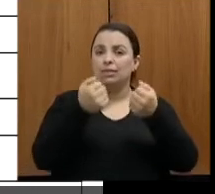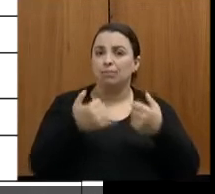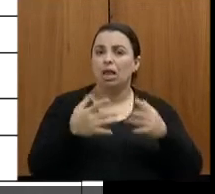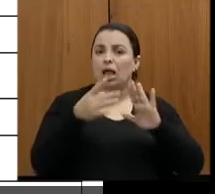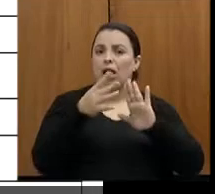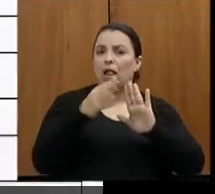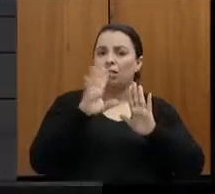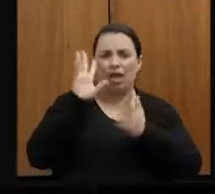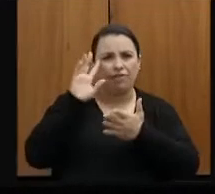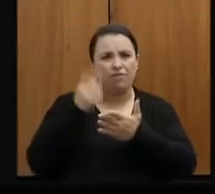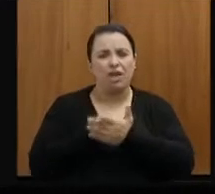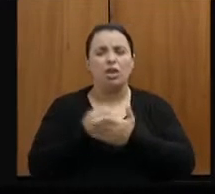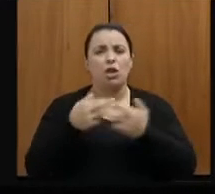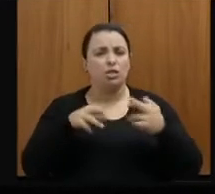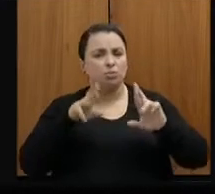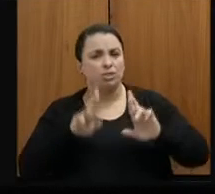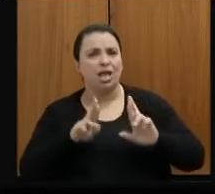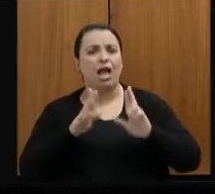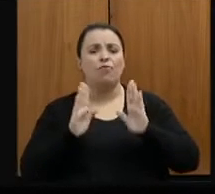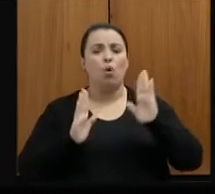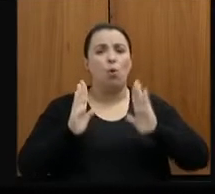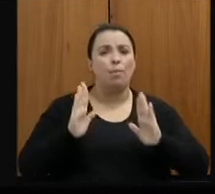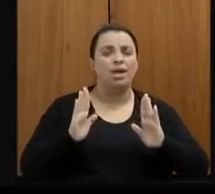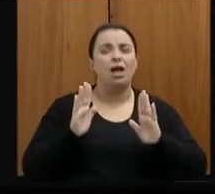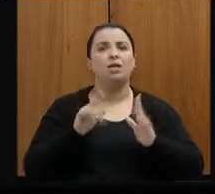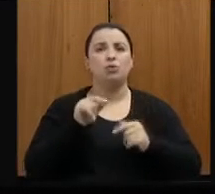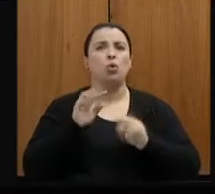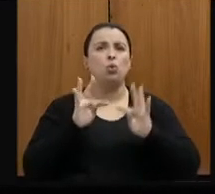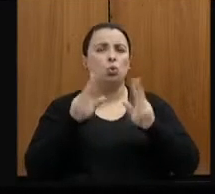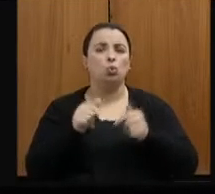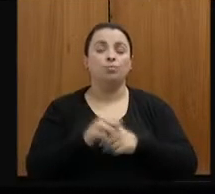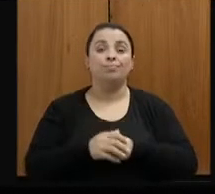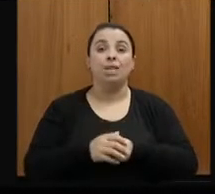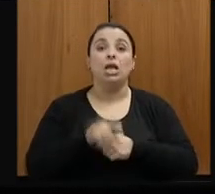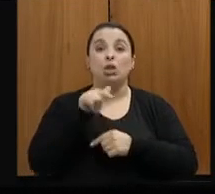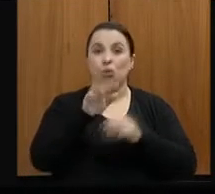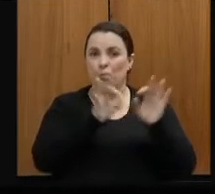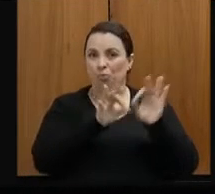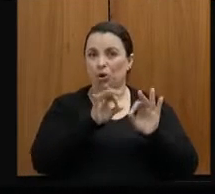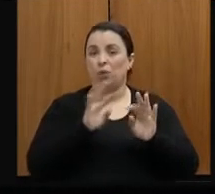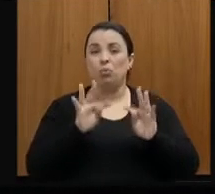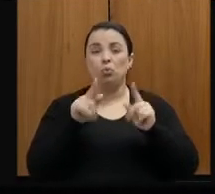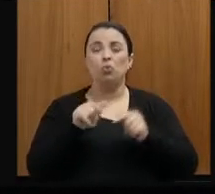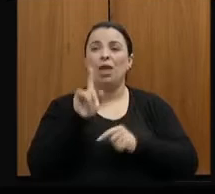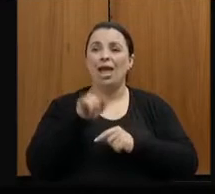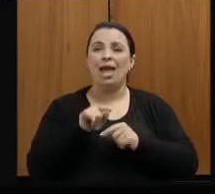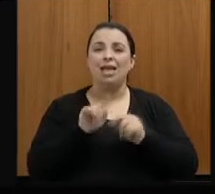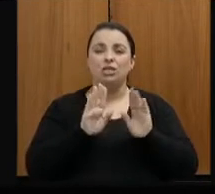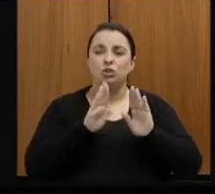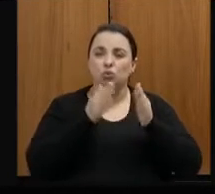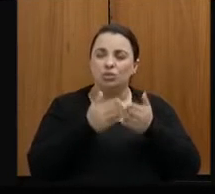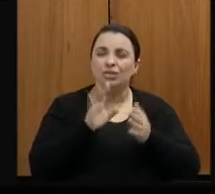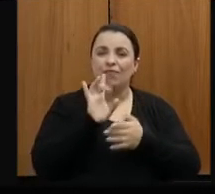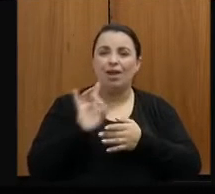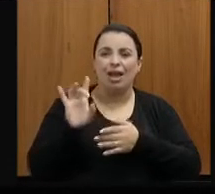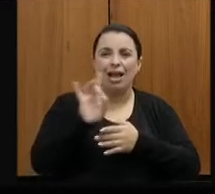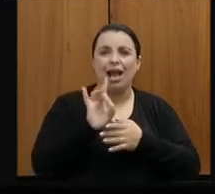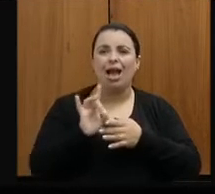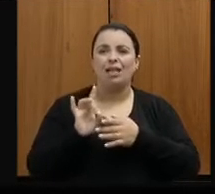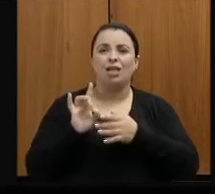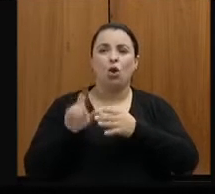responsáveis, os prazos. No REURB, tudo é muito exclusivo. Cada ocupação, cada núcleo urbano informal, ele tem